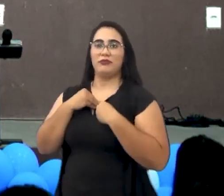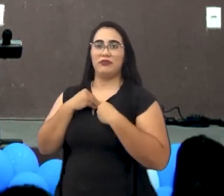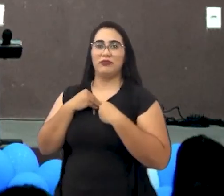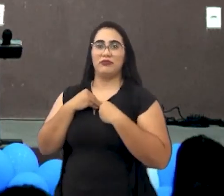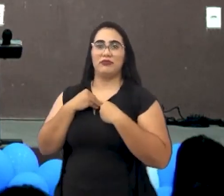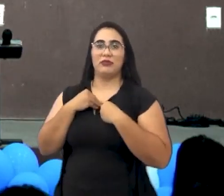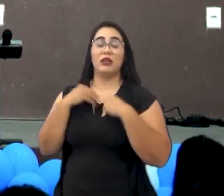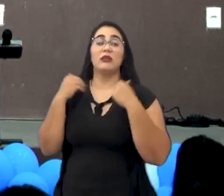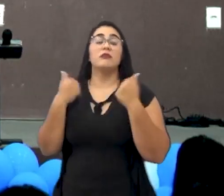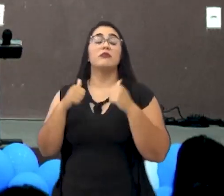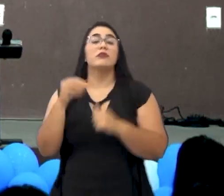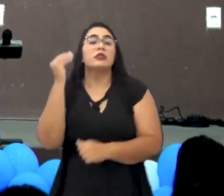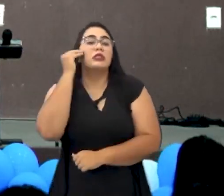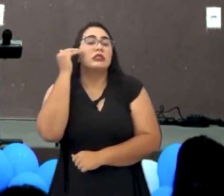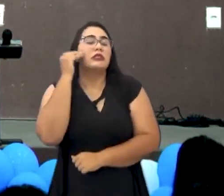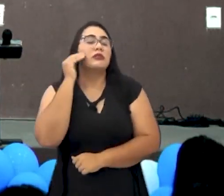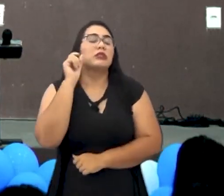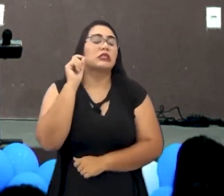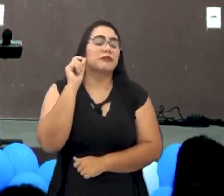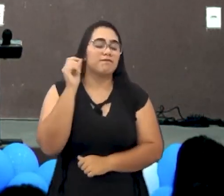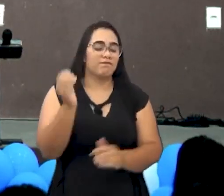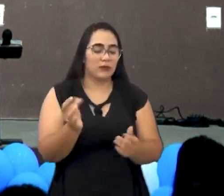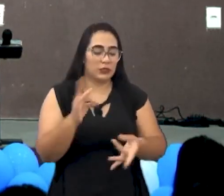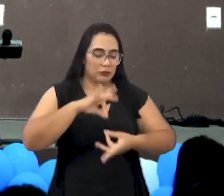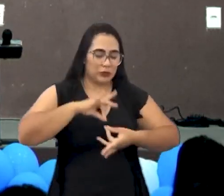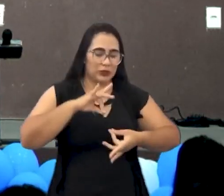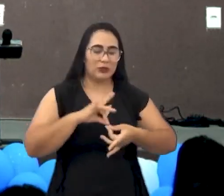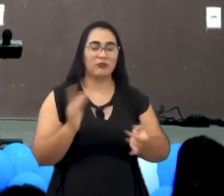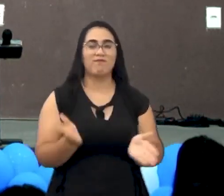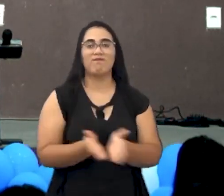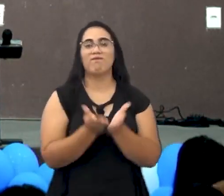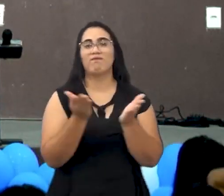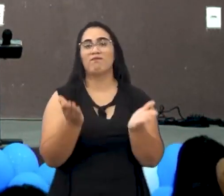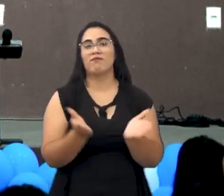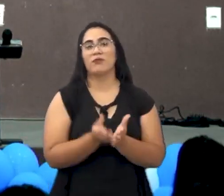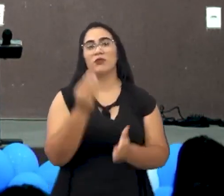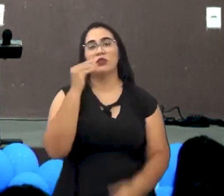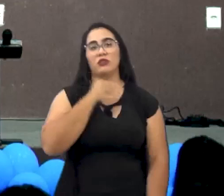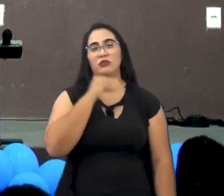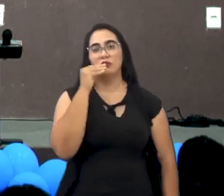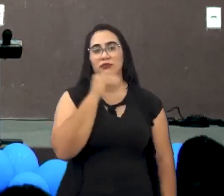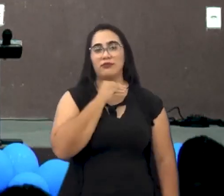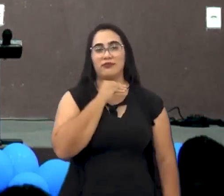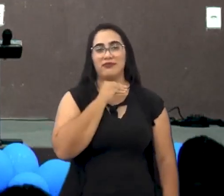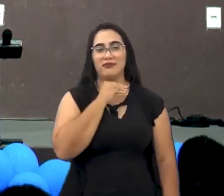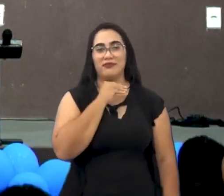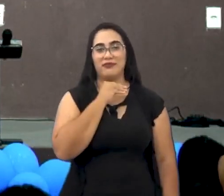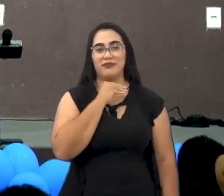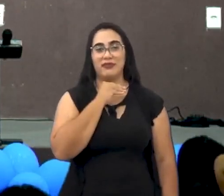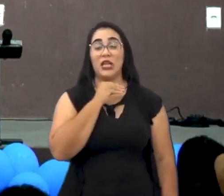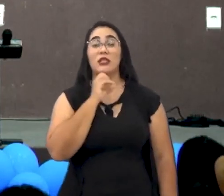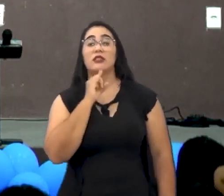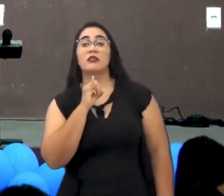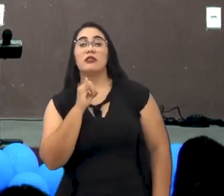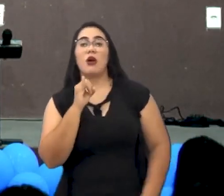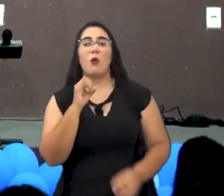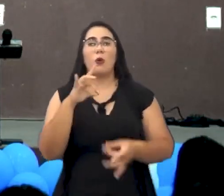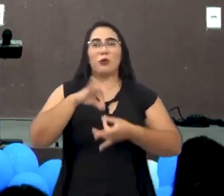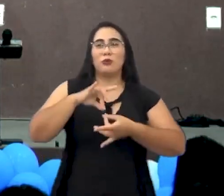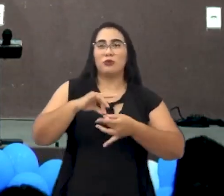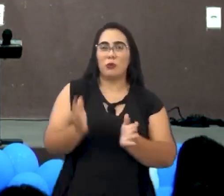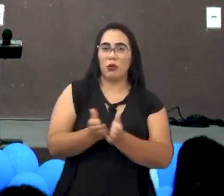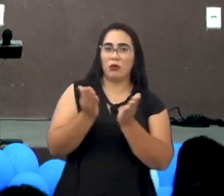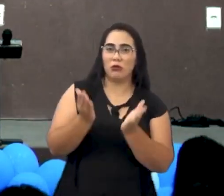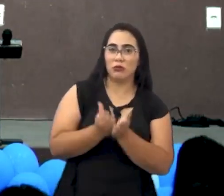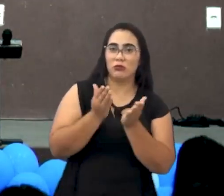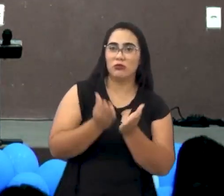Precisa reconhecer sua pobreza de espírito. Quando um pobre de espírito, e aí olha que